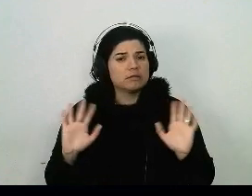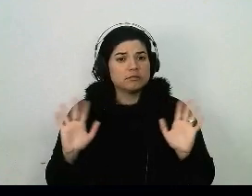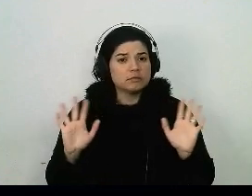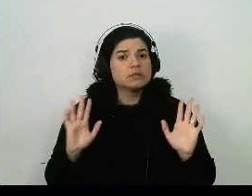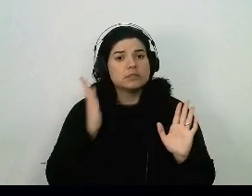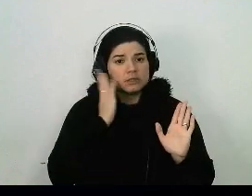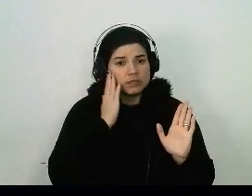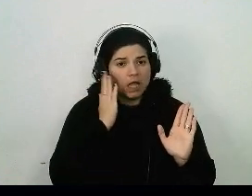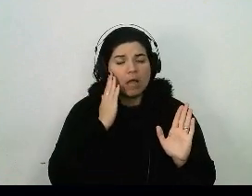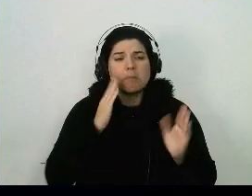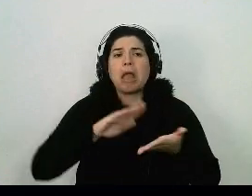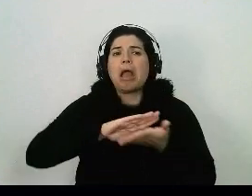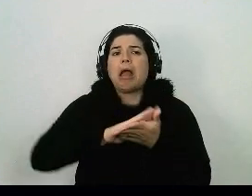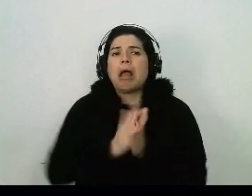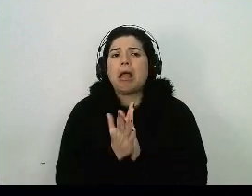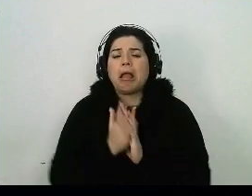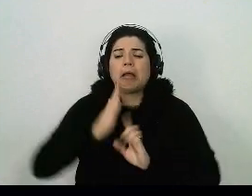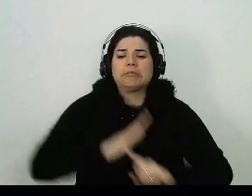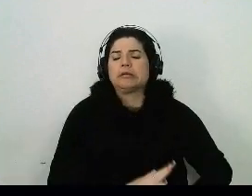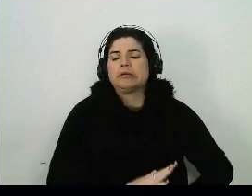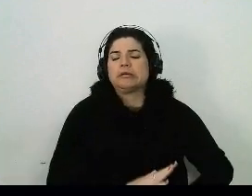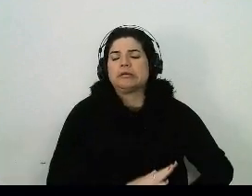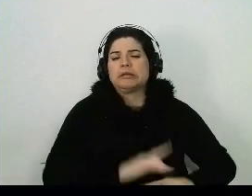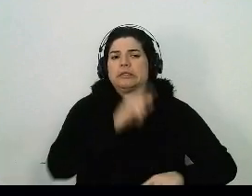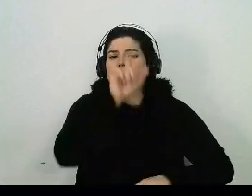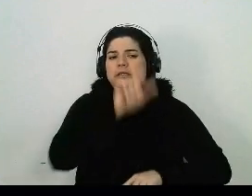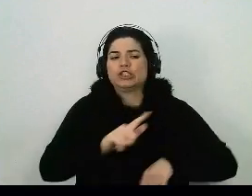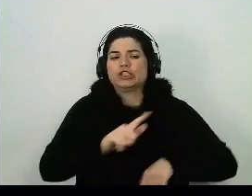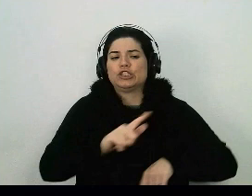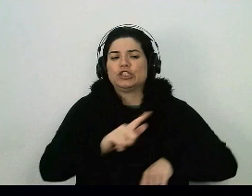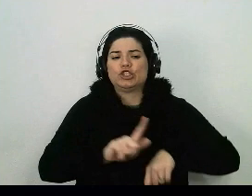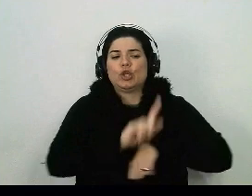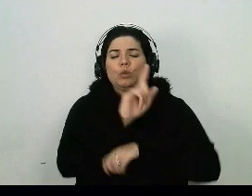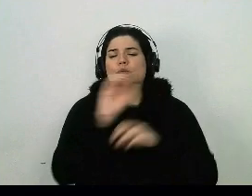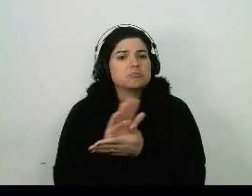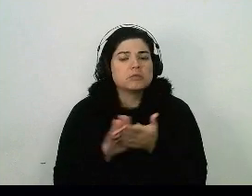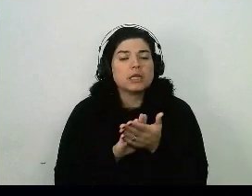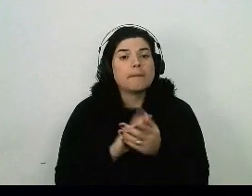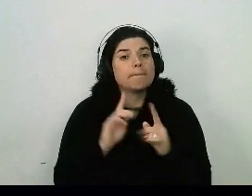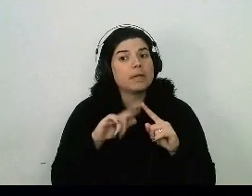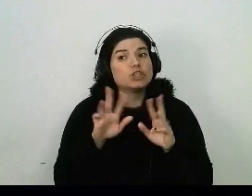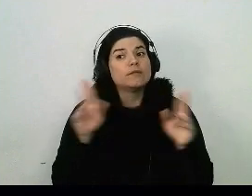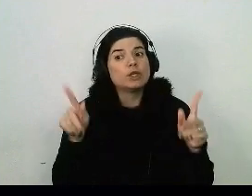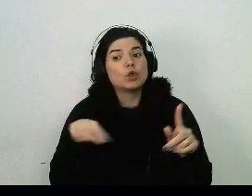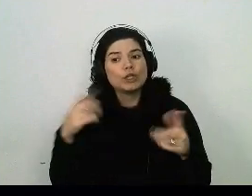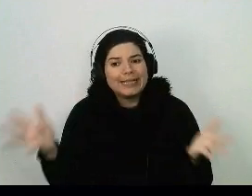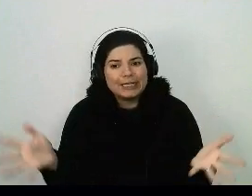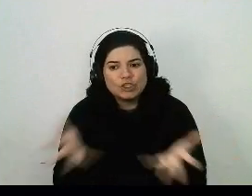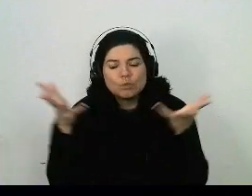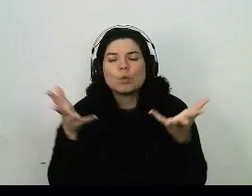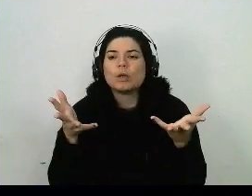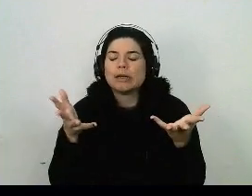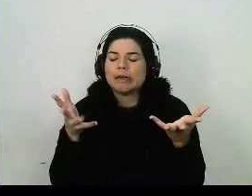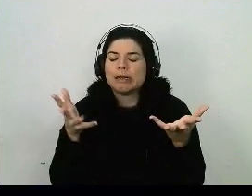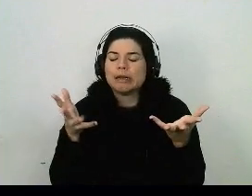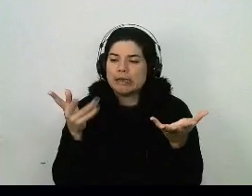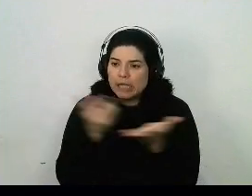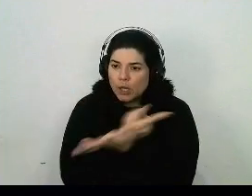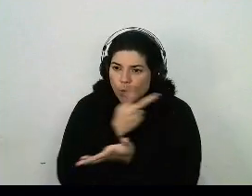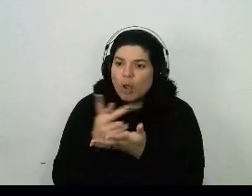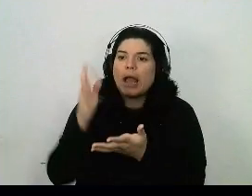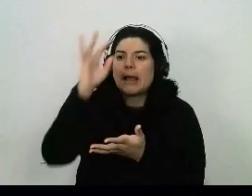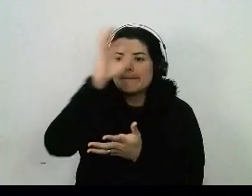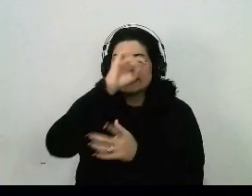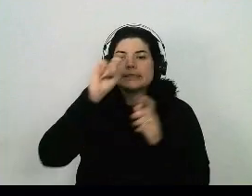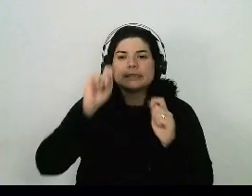ser humilhada por um gestor e que pelo contrário a gente estimula a cultura do erro eu sei